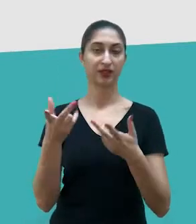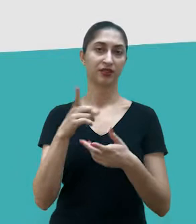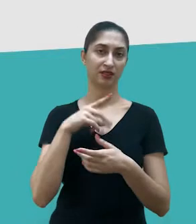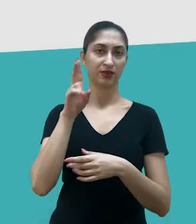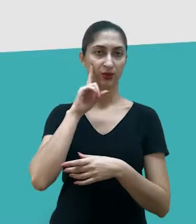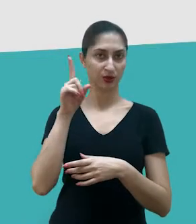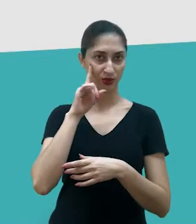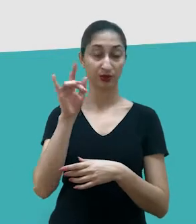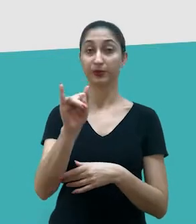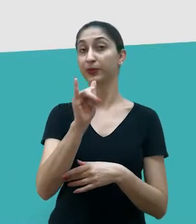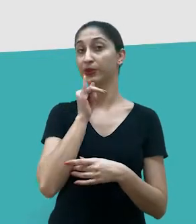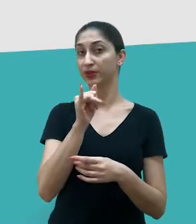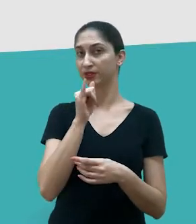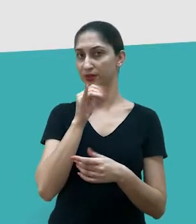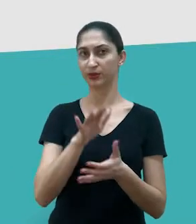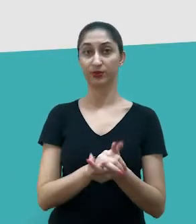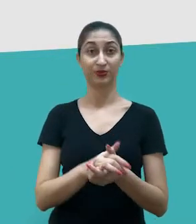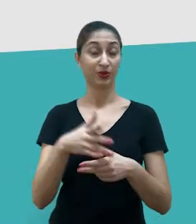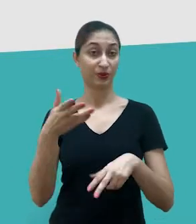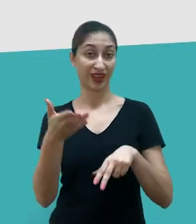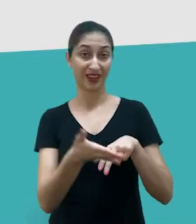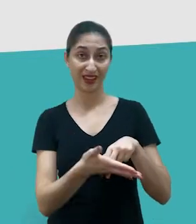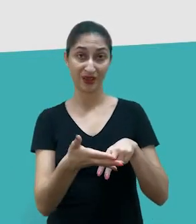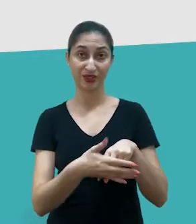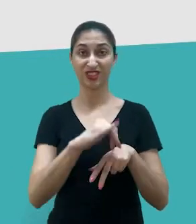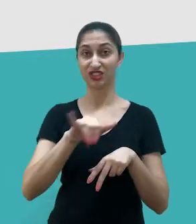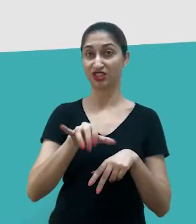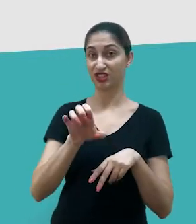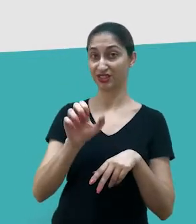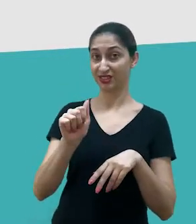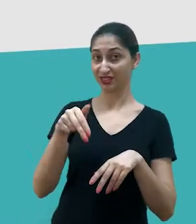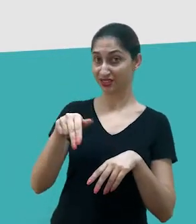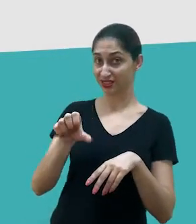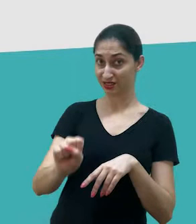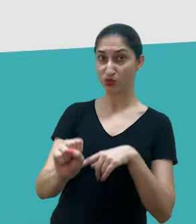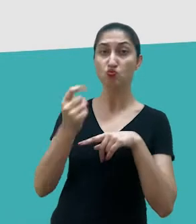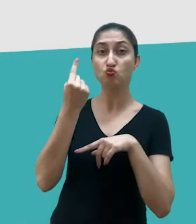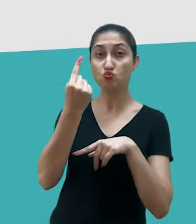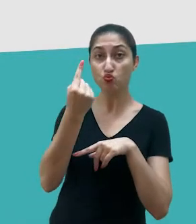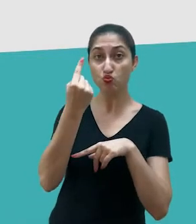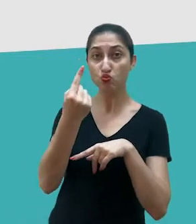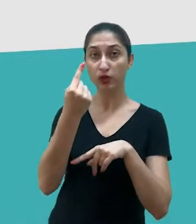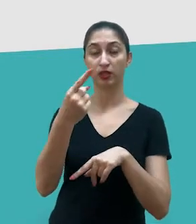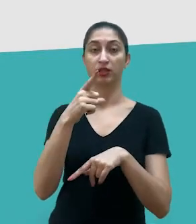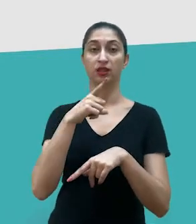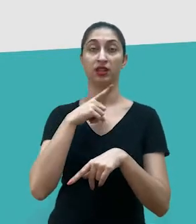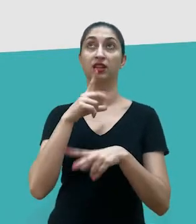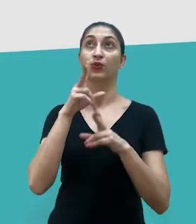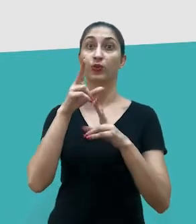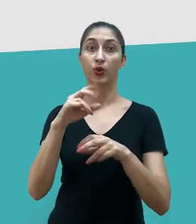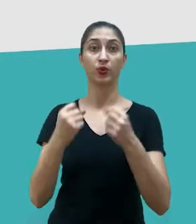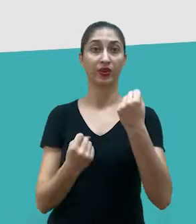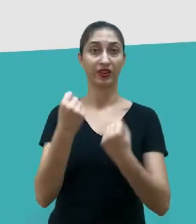dia. Por exemplo, uma calça jeans, para fabricar uma única calça, equivale a dirigir um carro